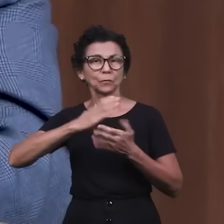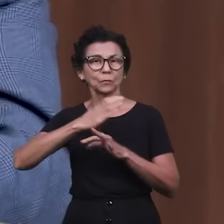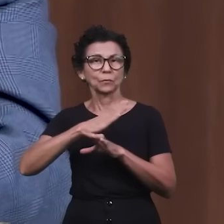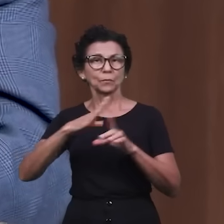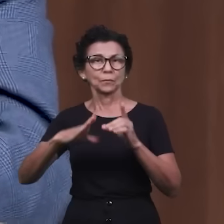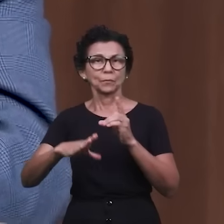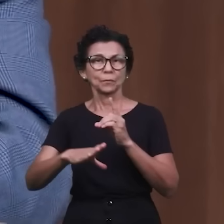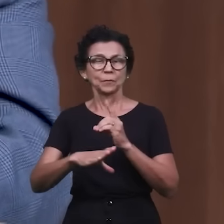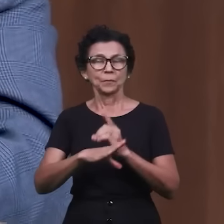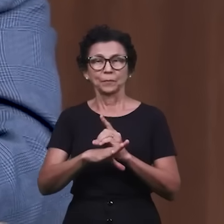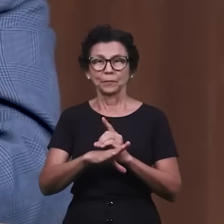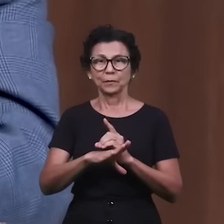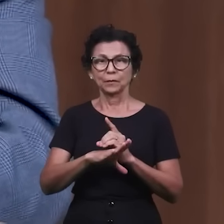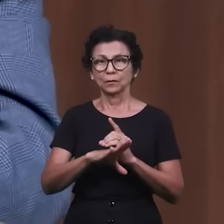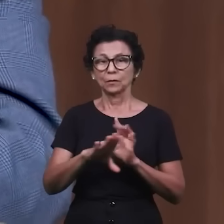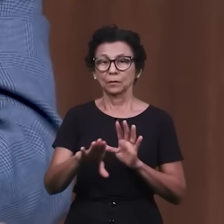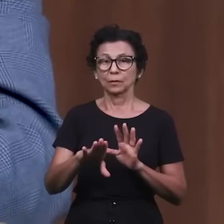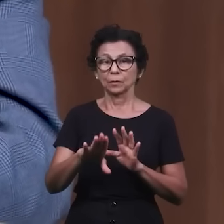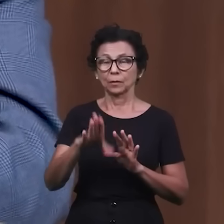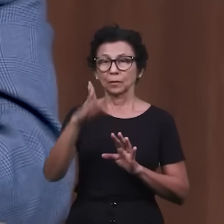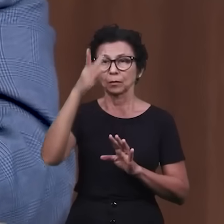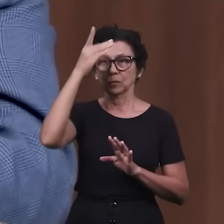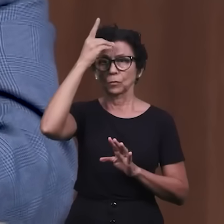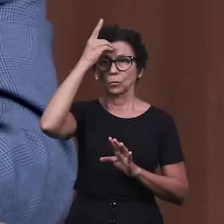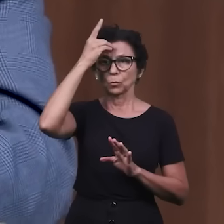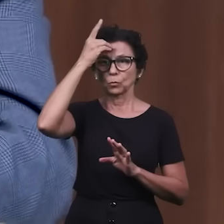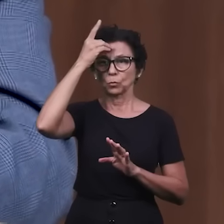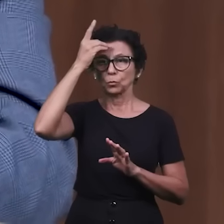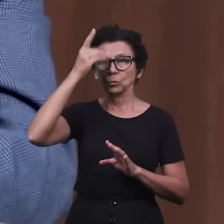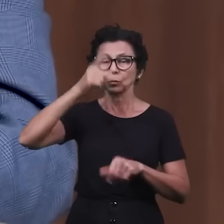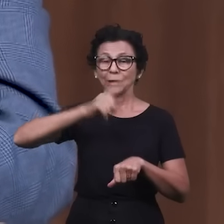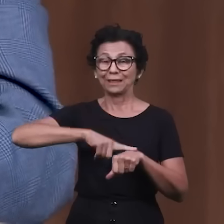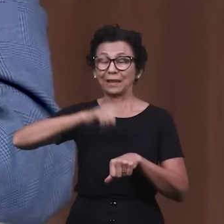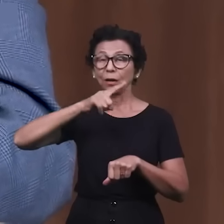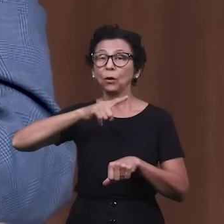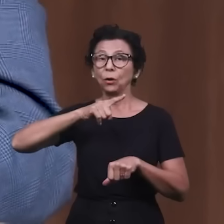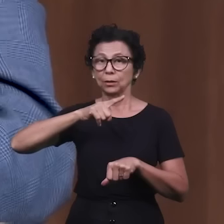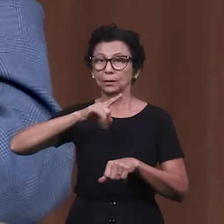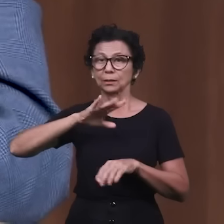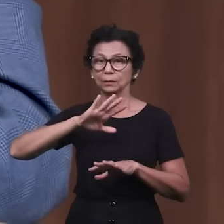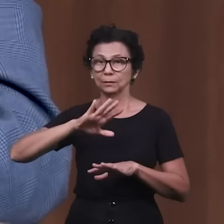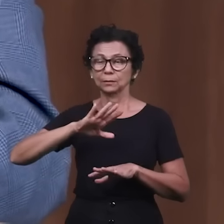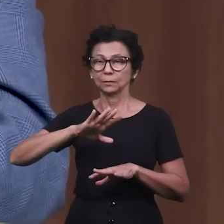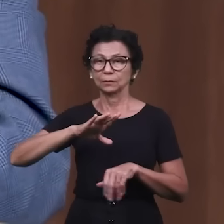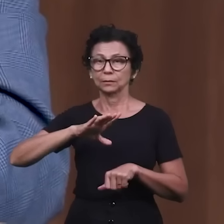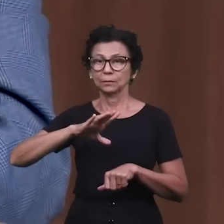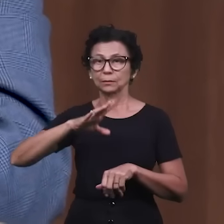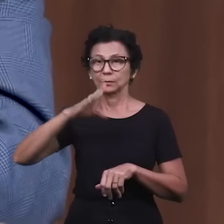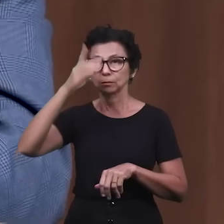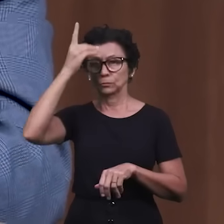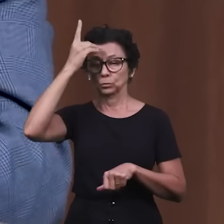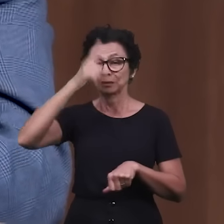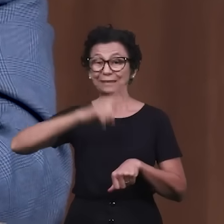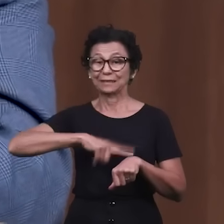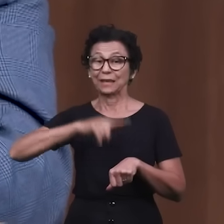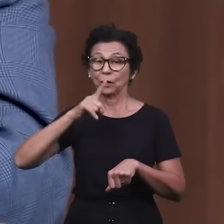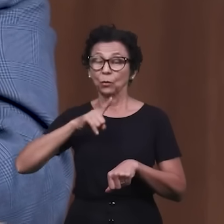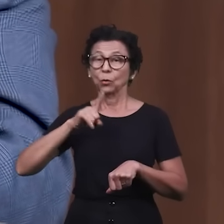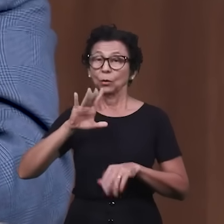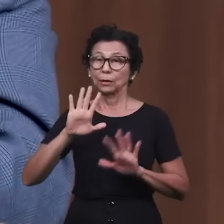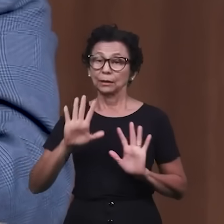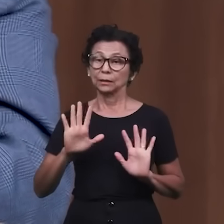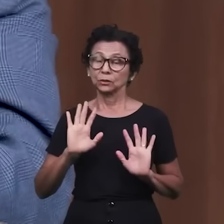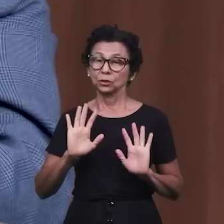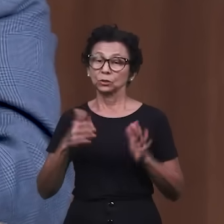gente dava preferência ao dom que foi dado ali na hora, porque às vezes aquele dom ali pode ser